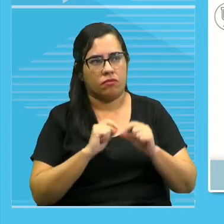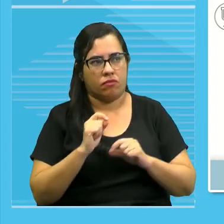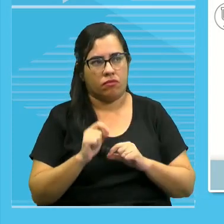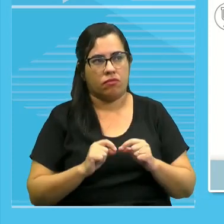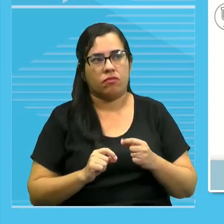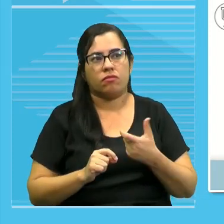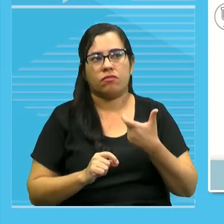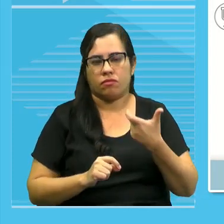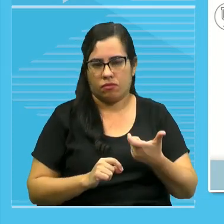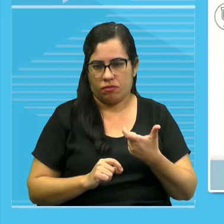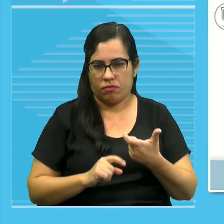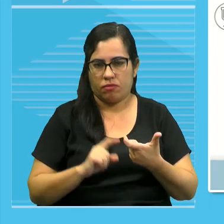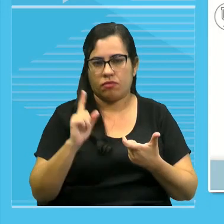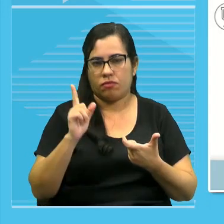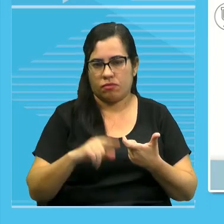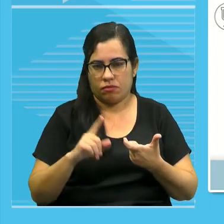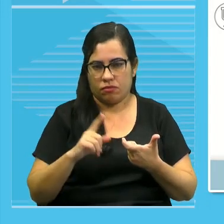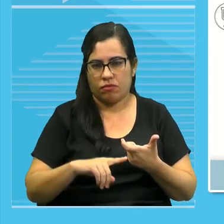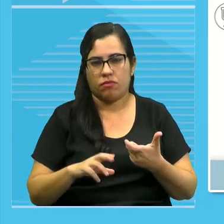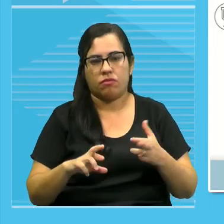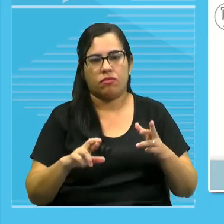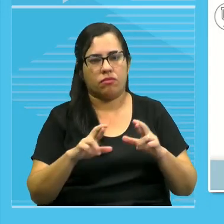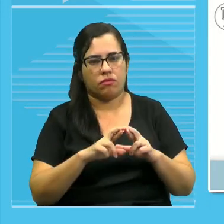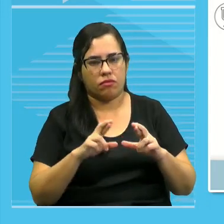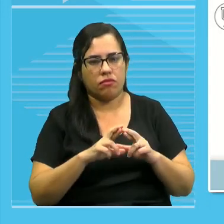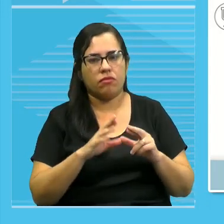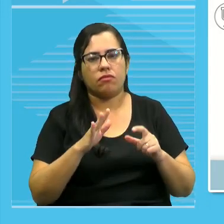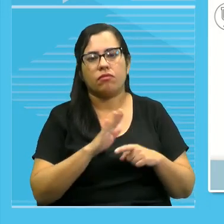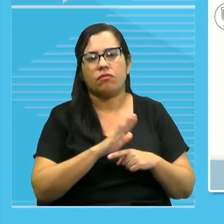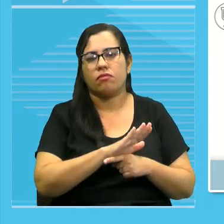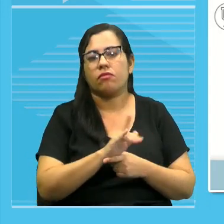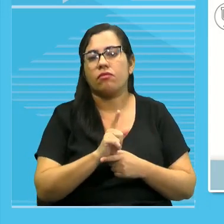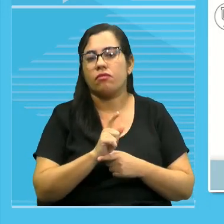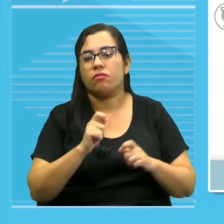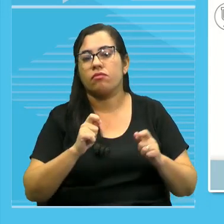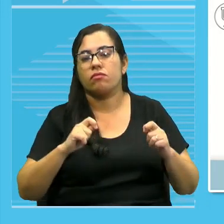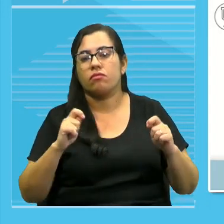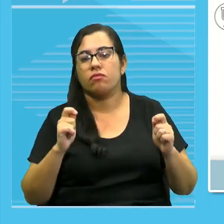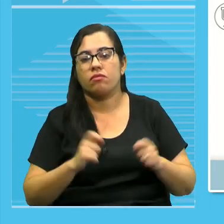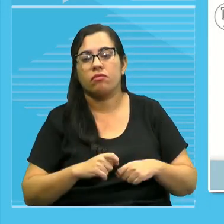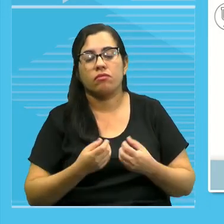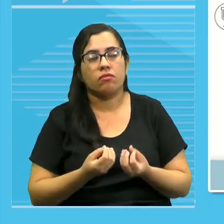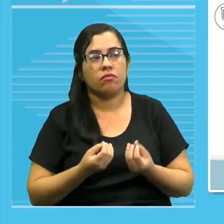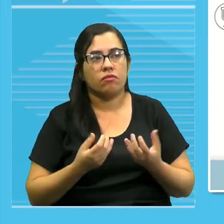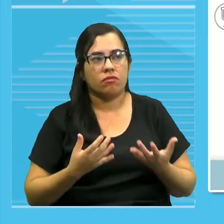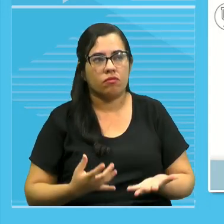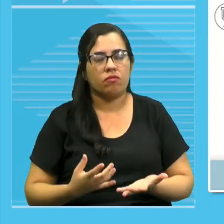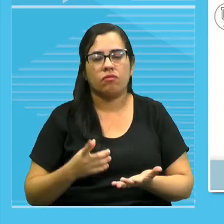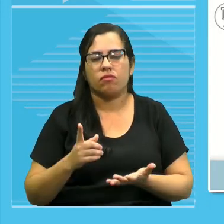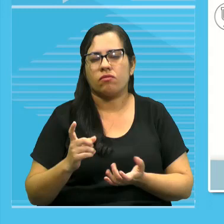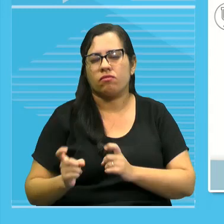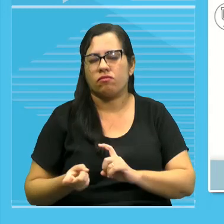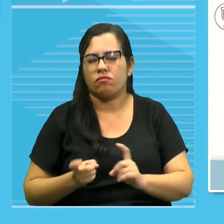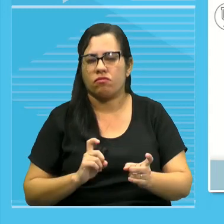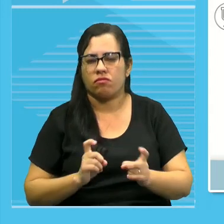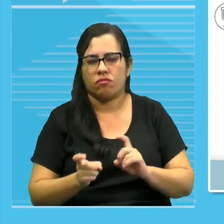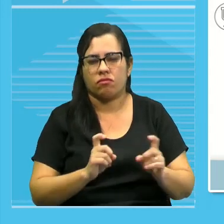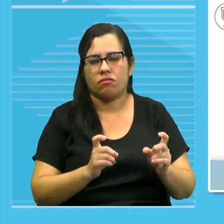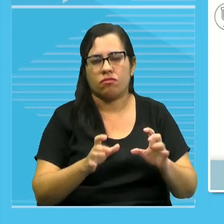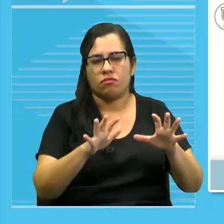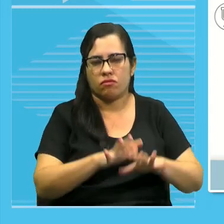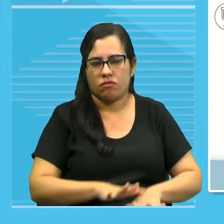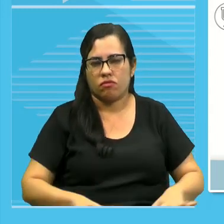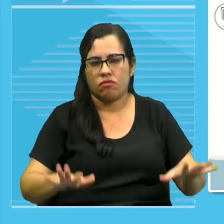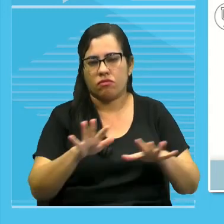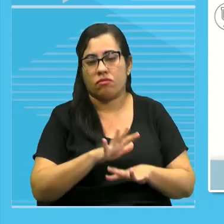termo reciclagem ajuda a um acordo global de uma verdadeira definição